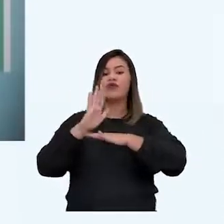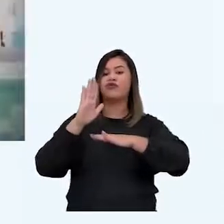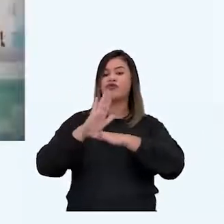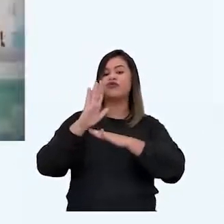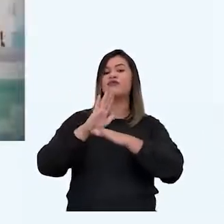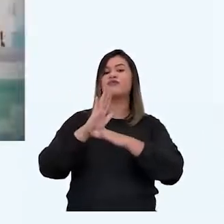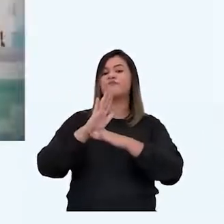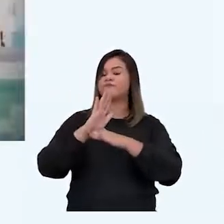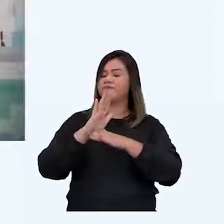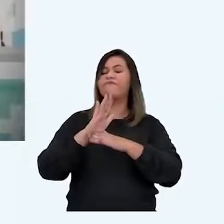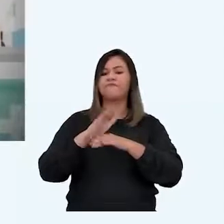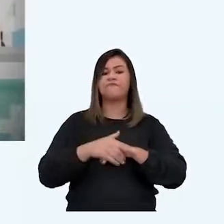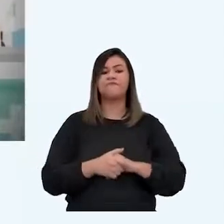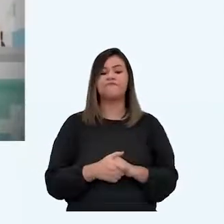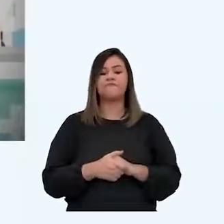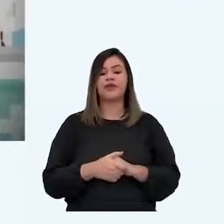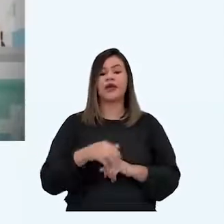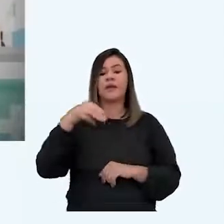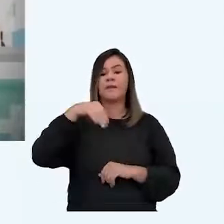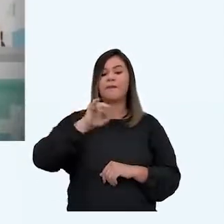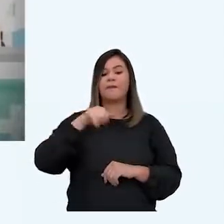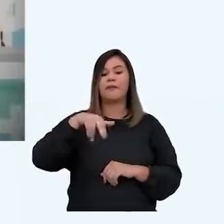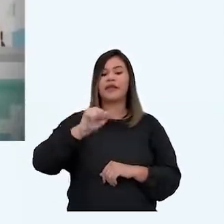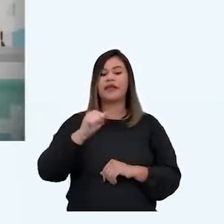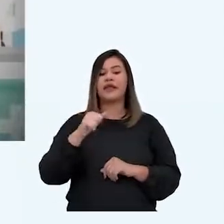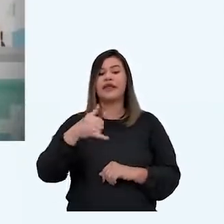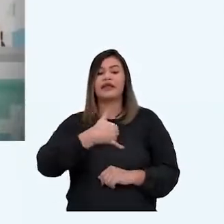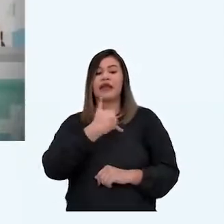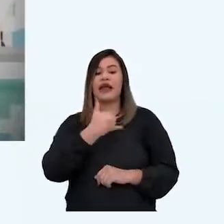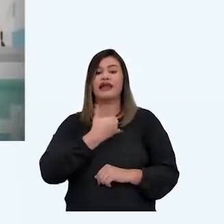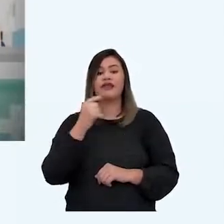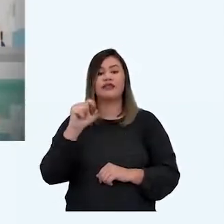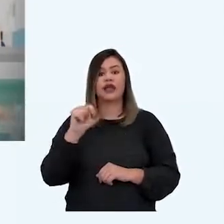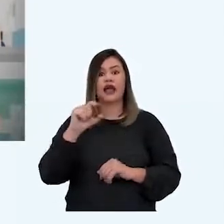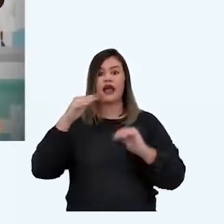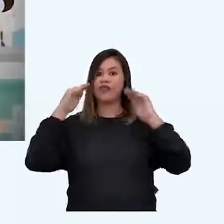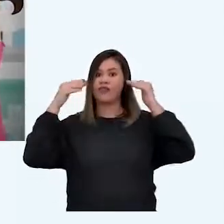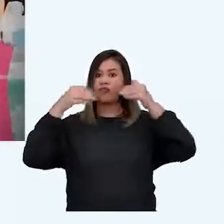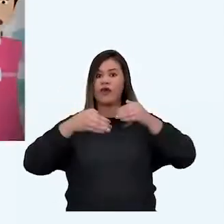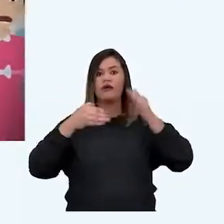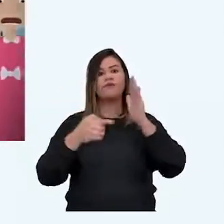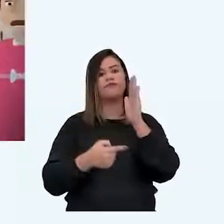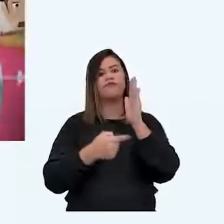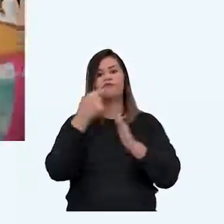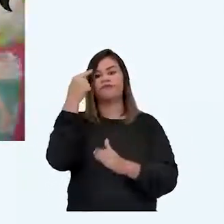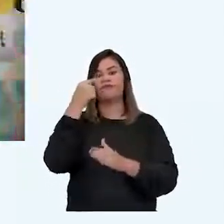proteção. Nina, como tem apenas 10 anos, tem prioridade de atendimento.